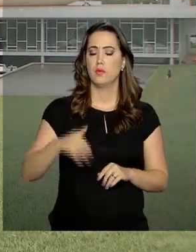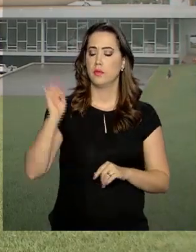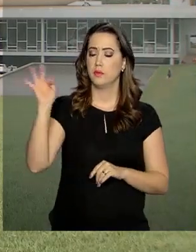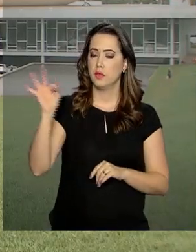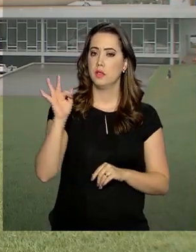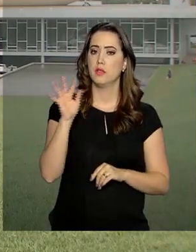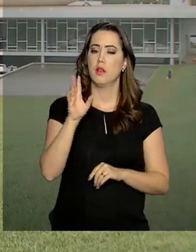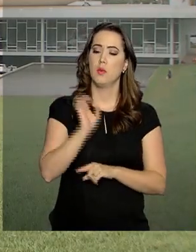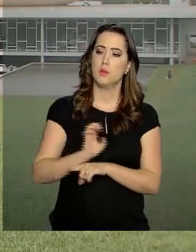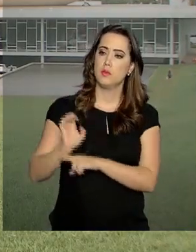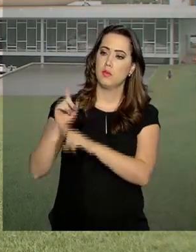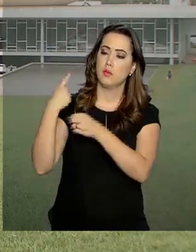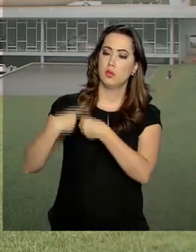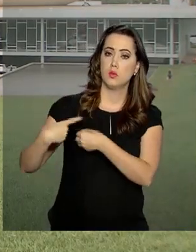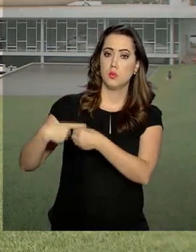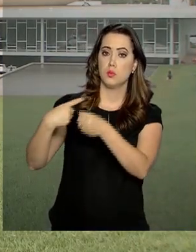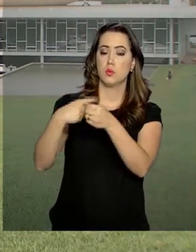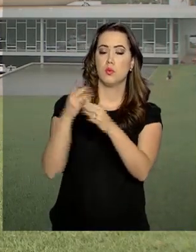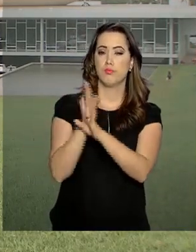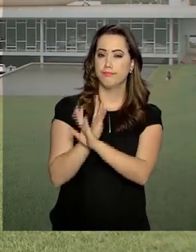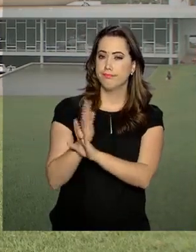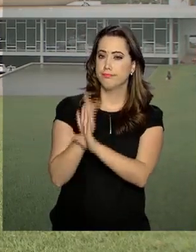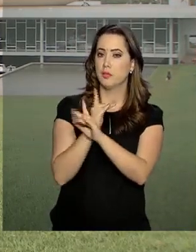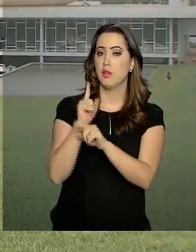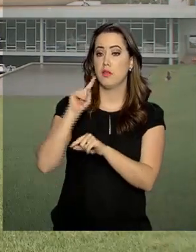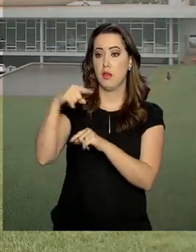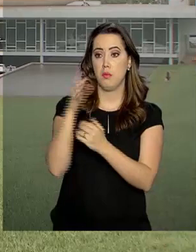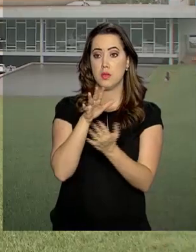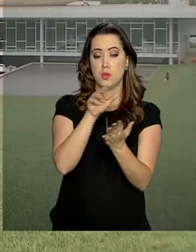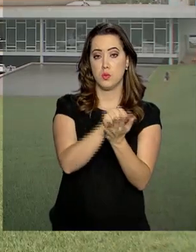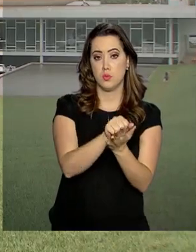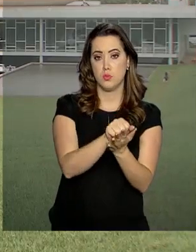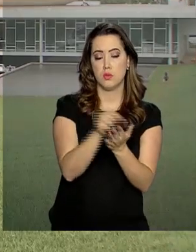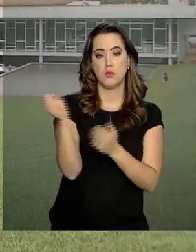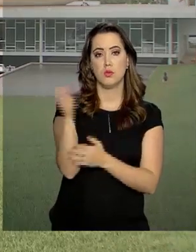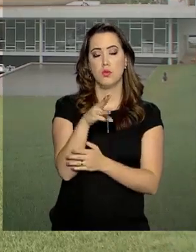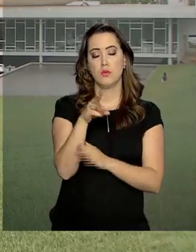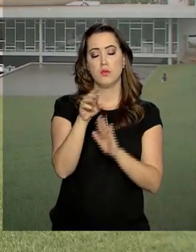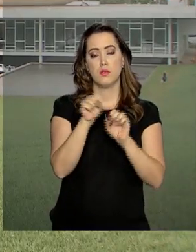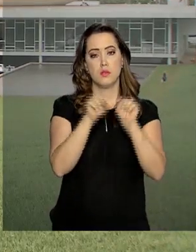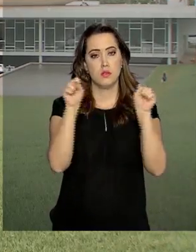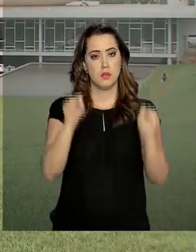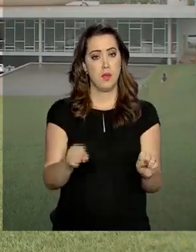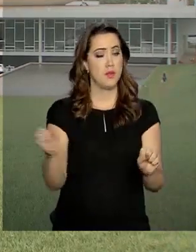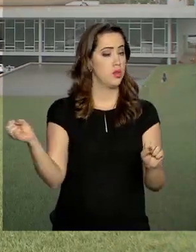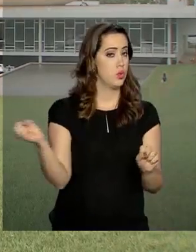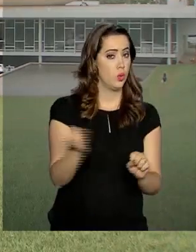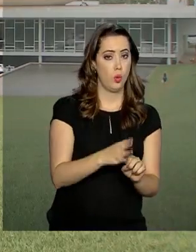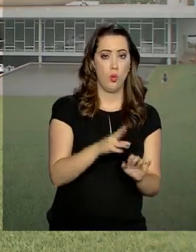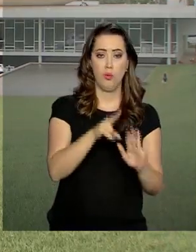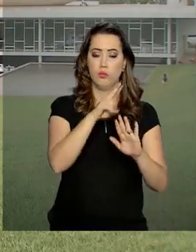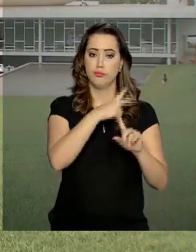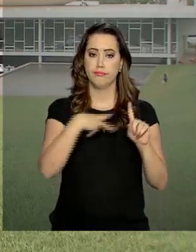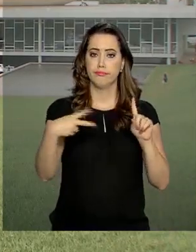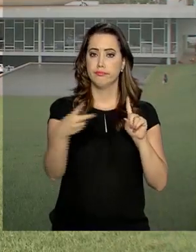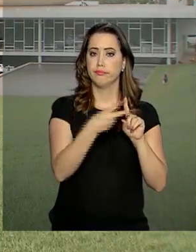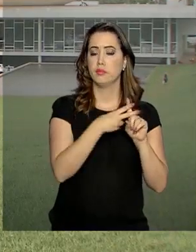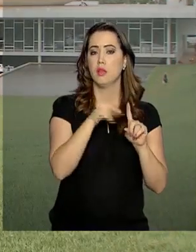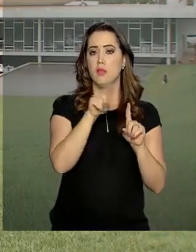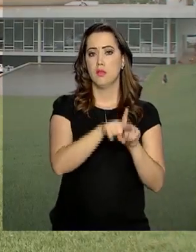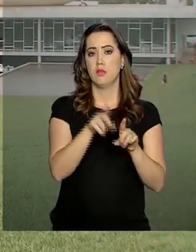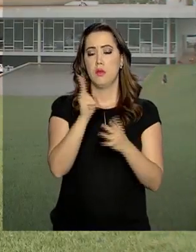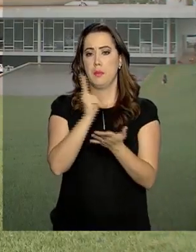e Municípios. Os que assumirem cargo após a aprovação do novo sistema vão ser enquadrados no regime geral da Previdência Social,